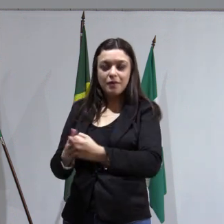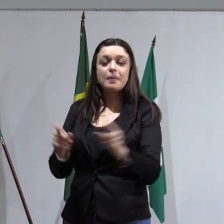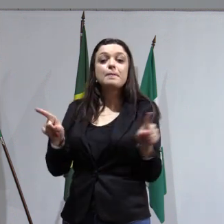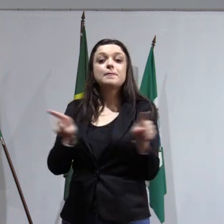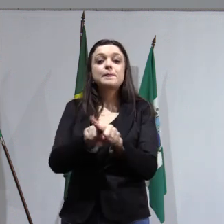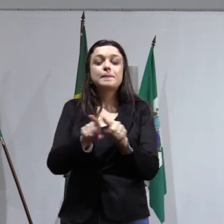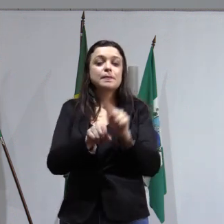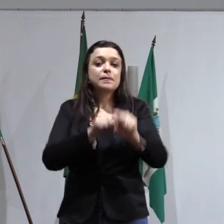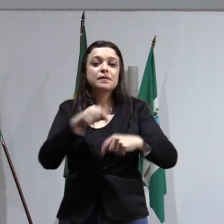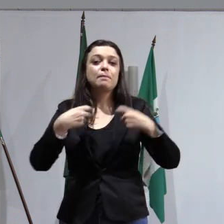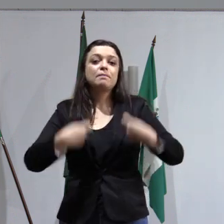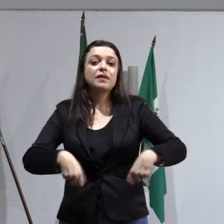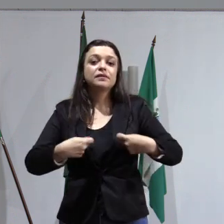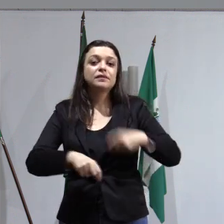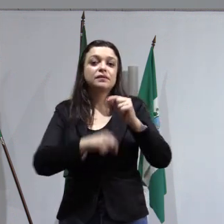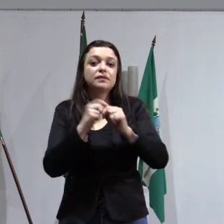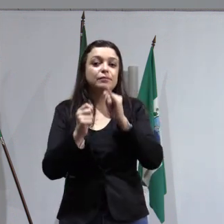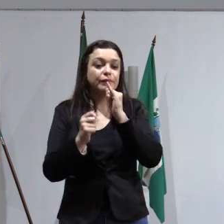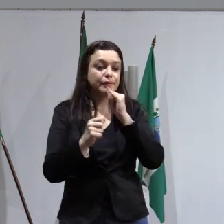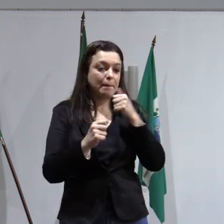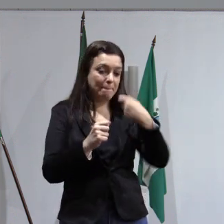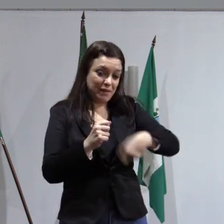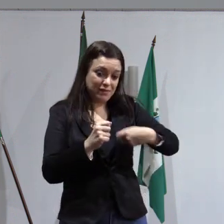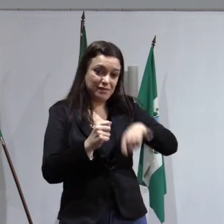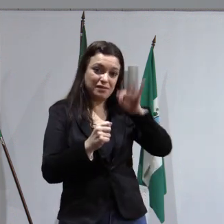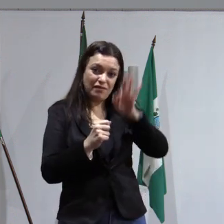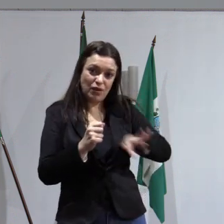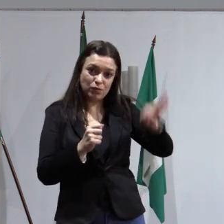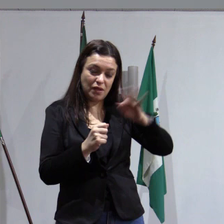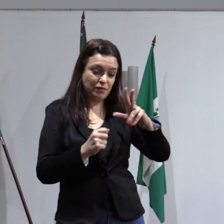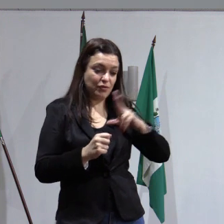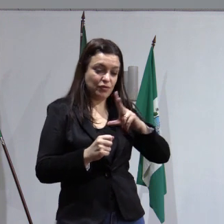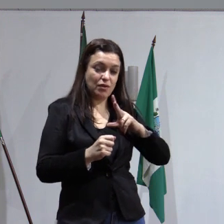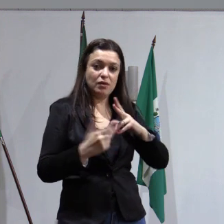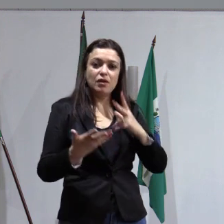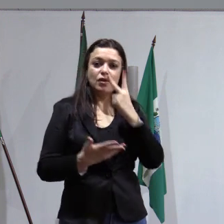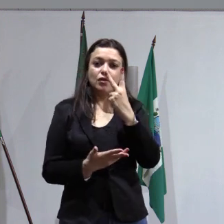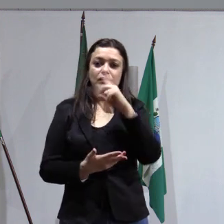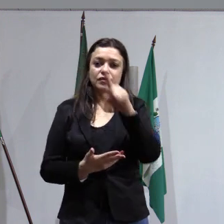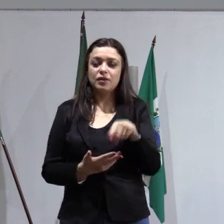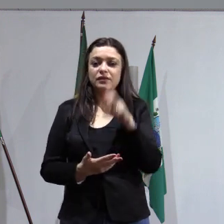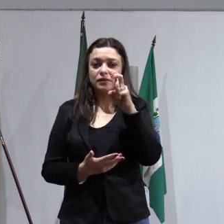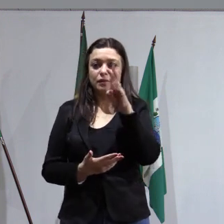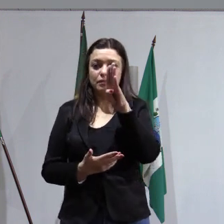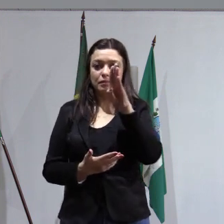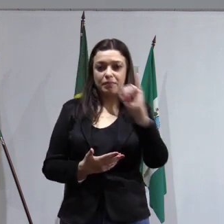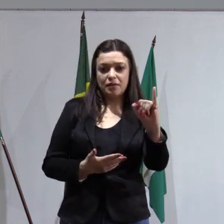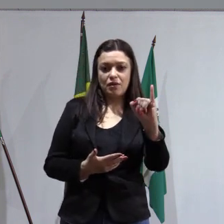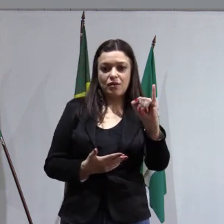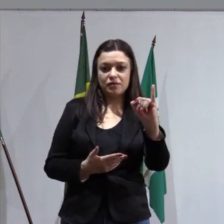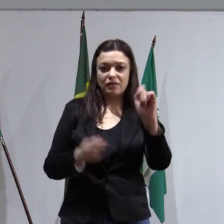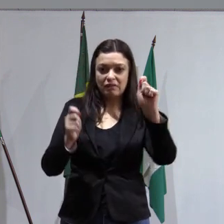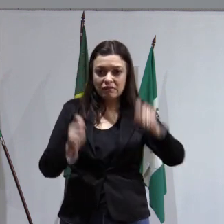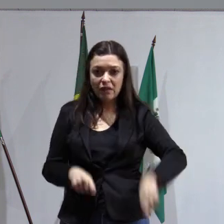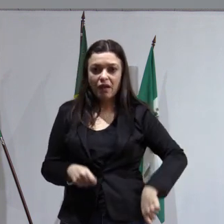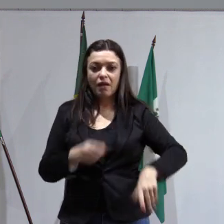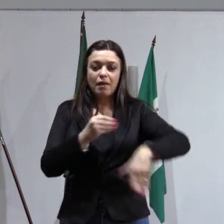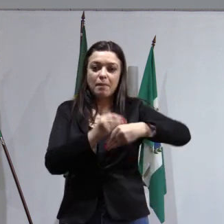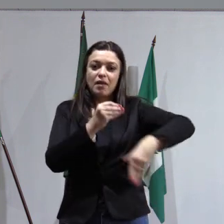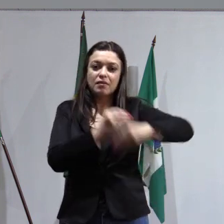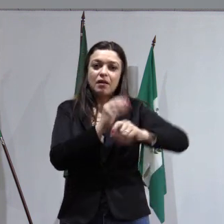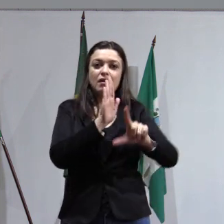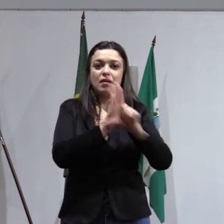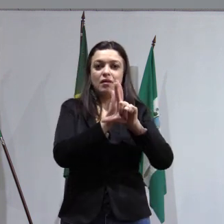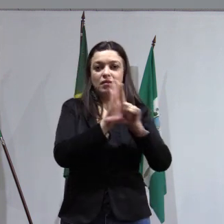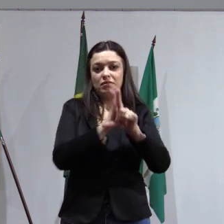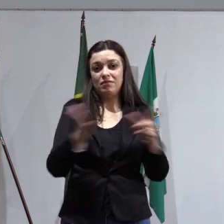e a necessidade da aproximação com a privatização da universidade, enquanto libera 2,5 milhões, bilhões em emendas para que se pudesse aprovar a reforma